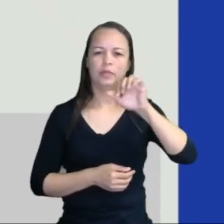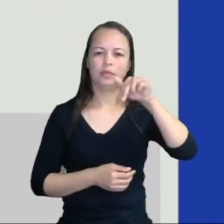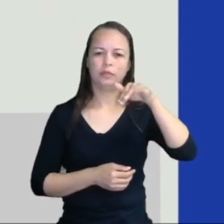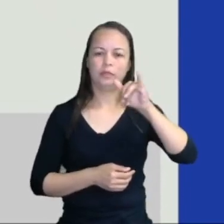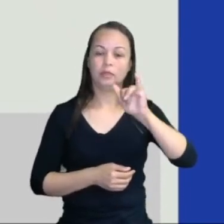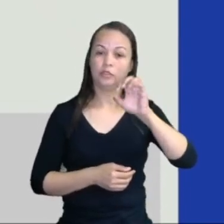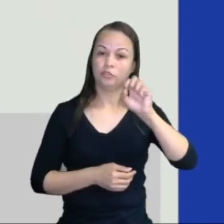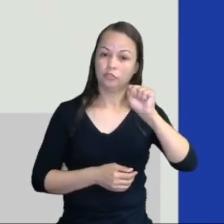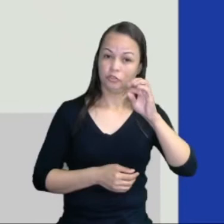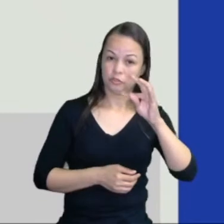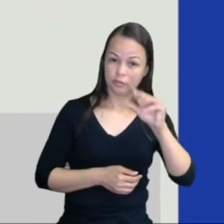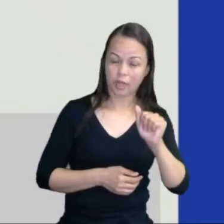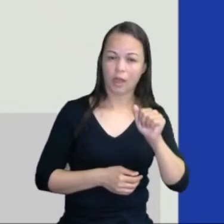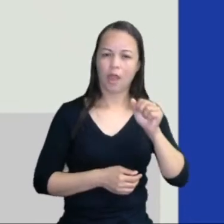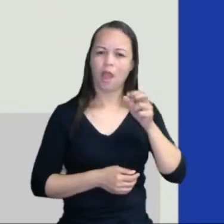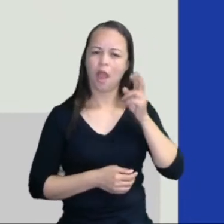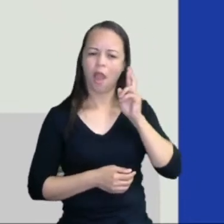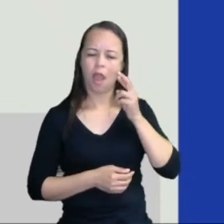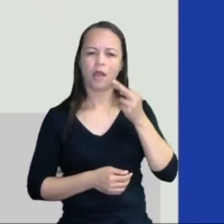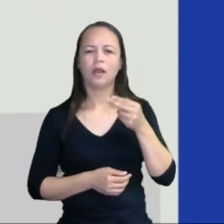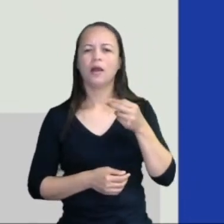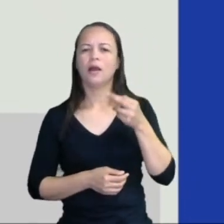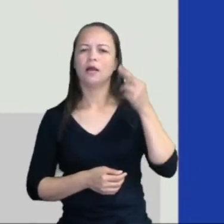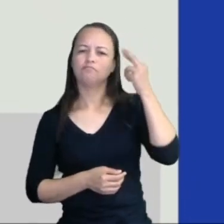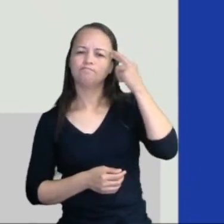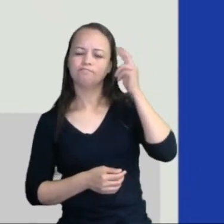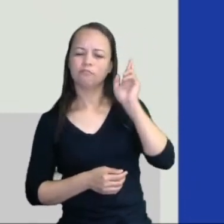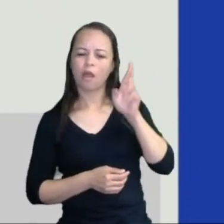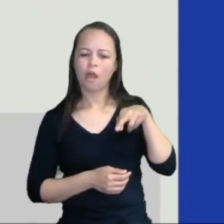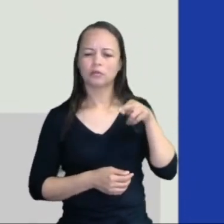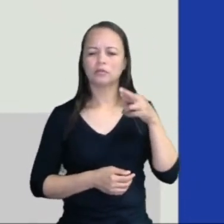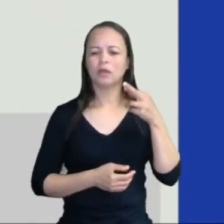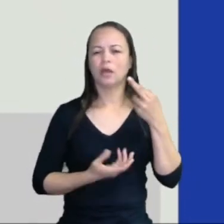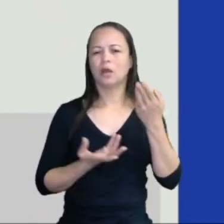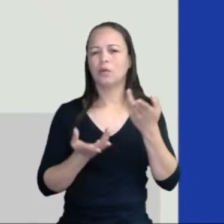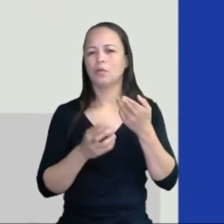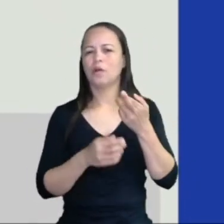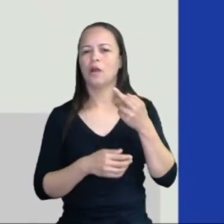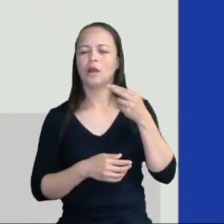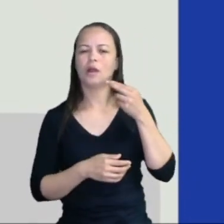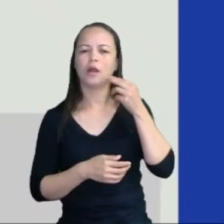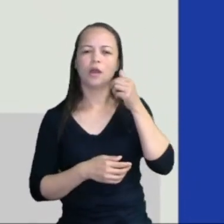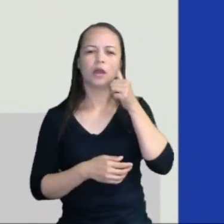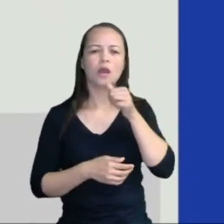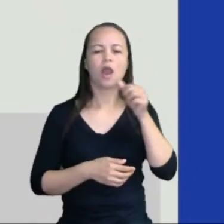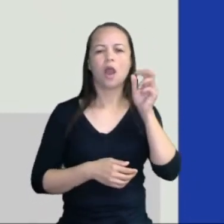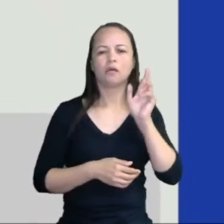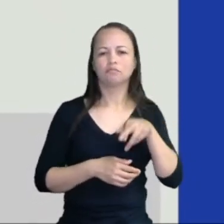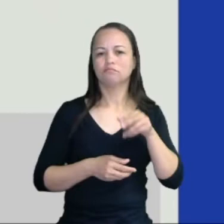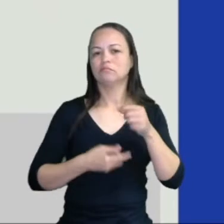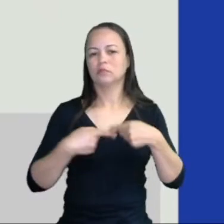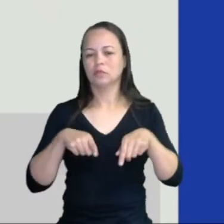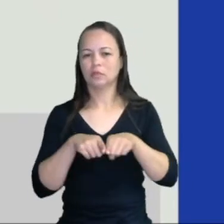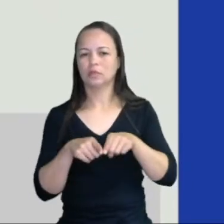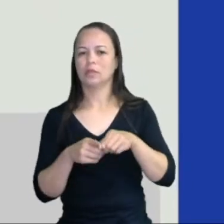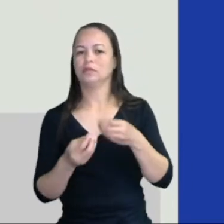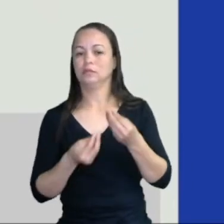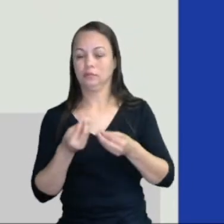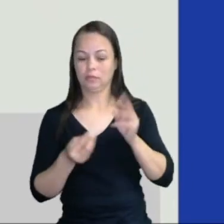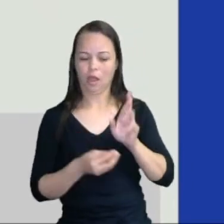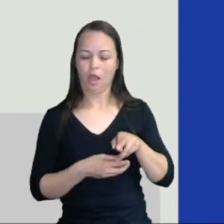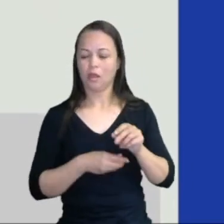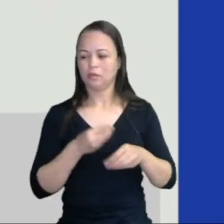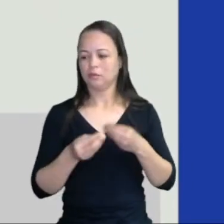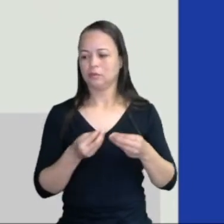a racionalidade, ele vai dar, pessoal, uma força para que